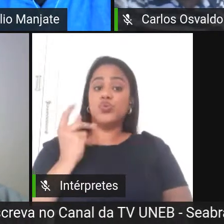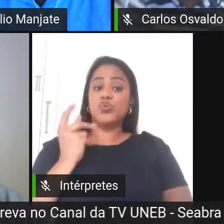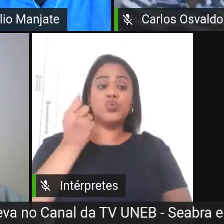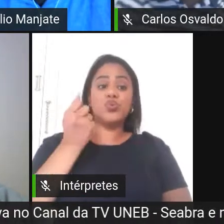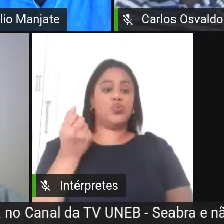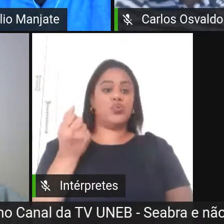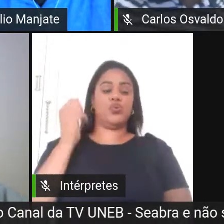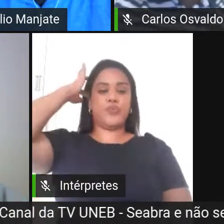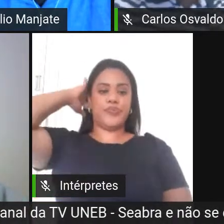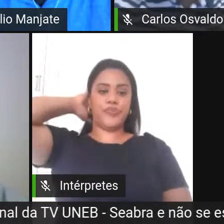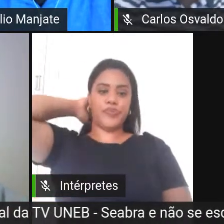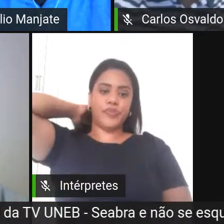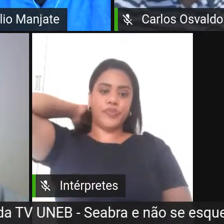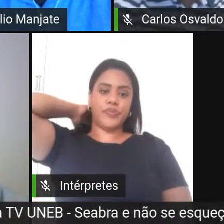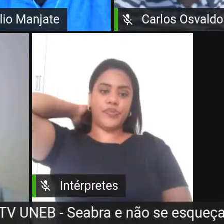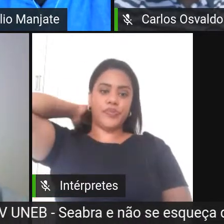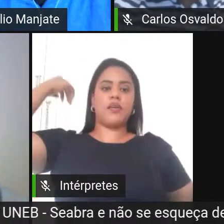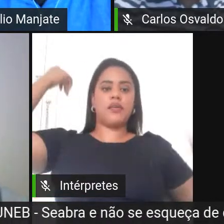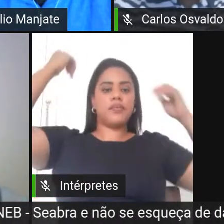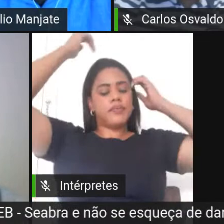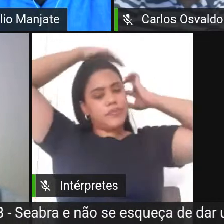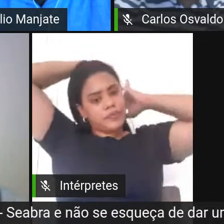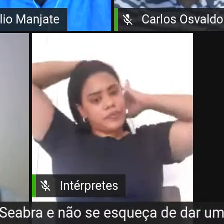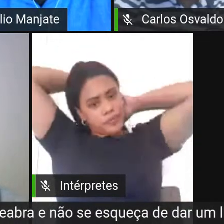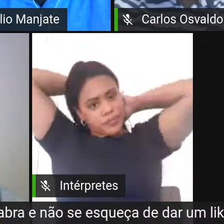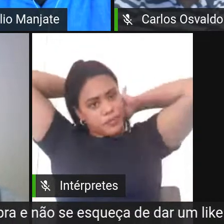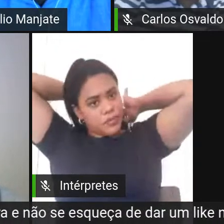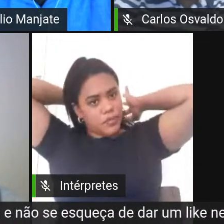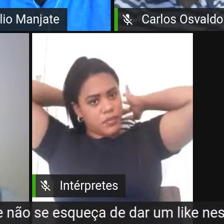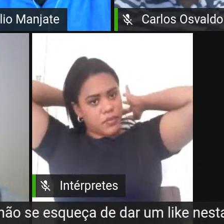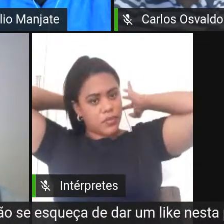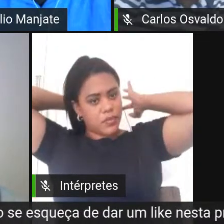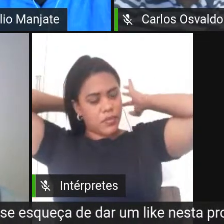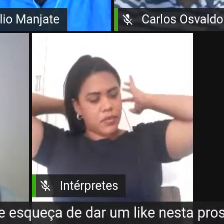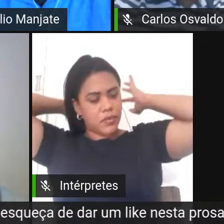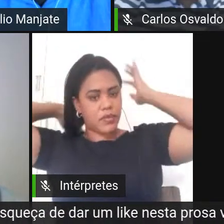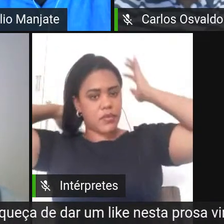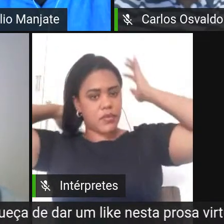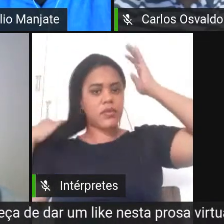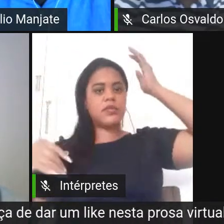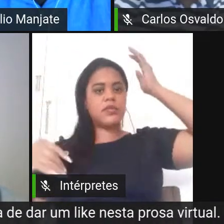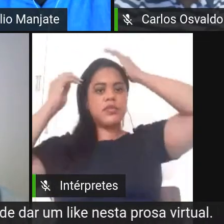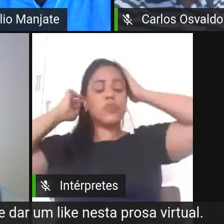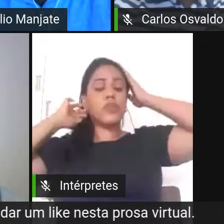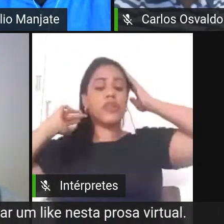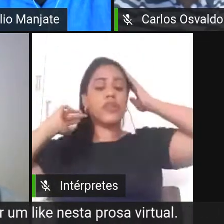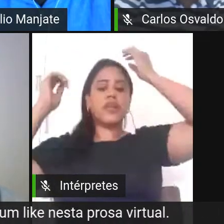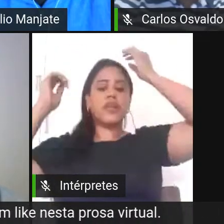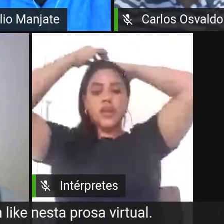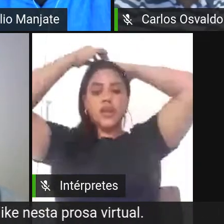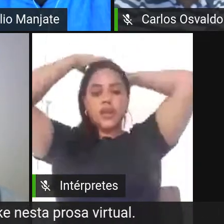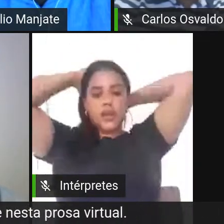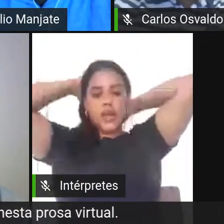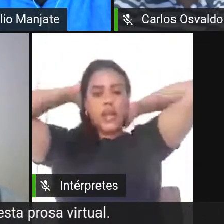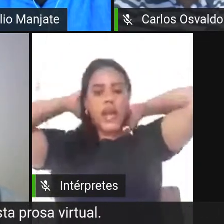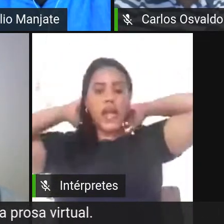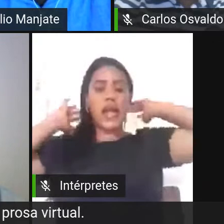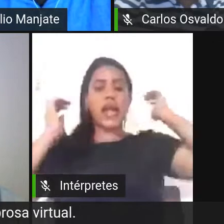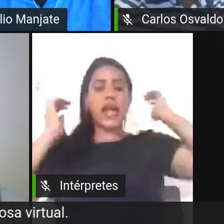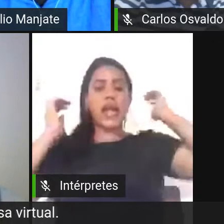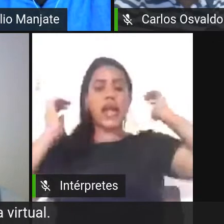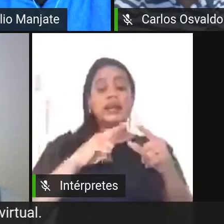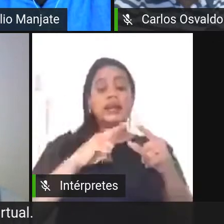aqui fazer uma releitura de tudo que foi dito, e quantas escritoras moçambicanas